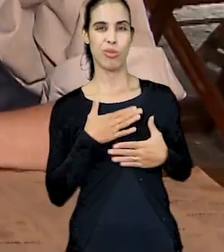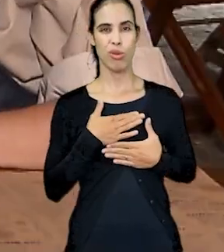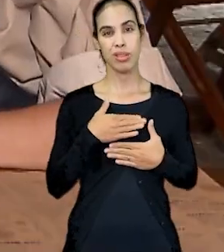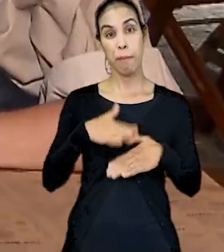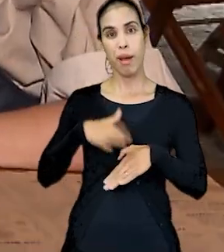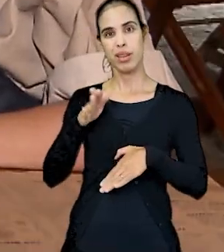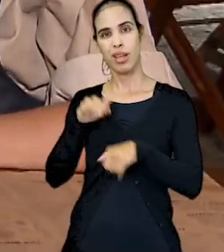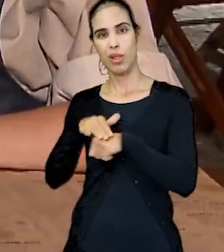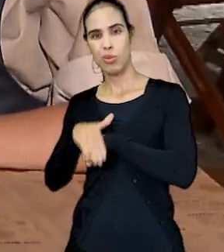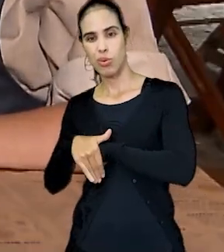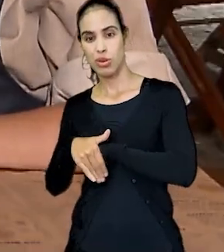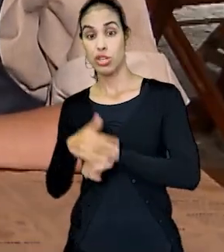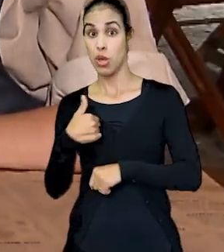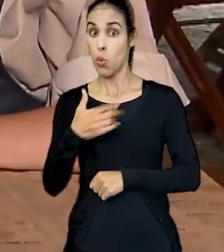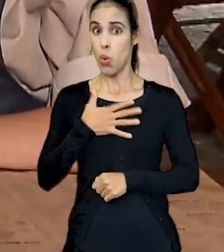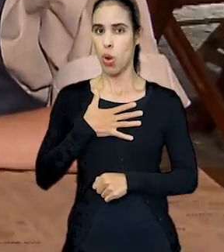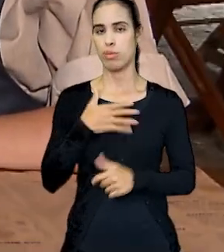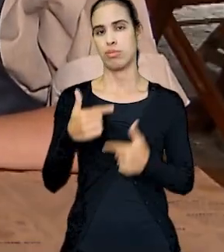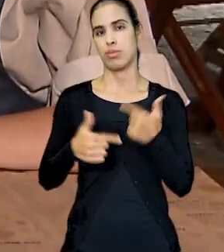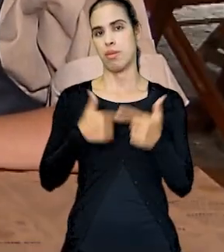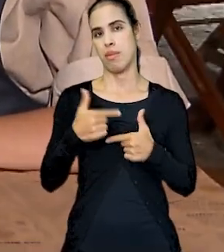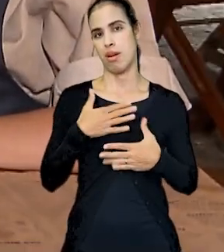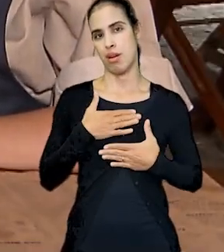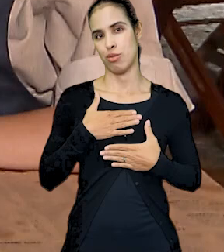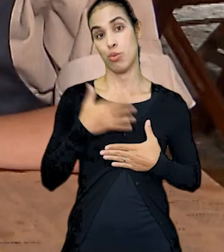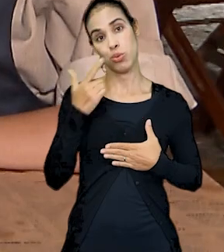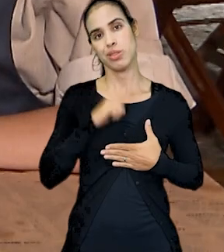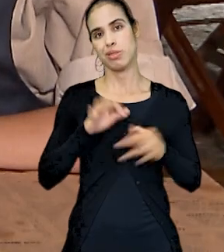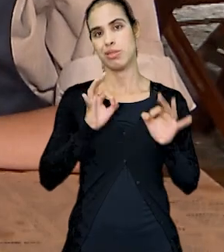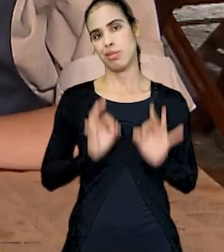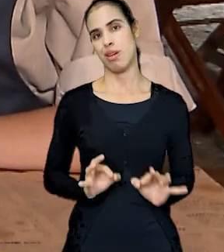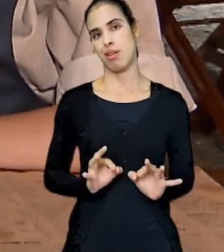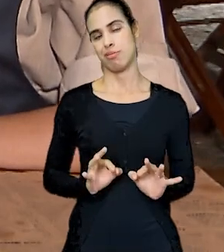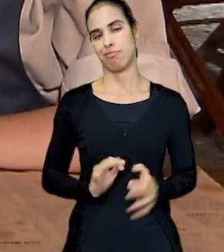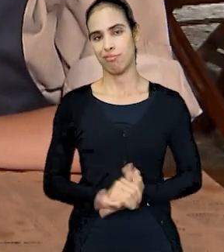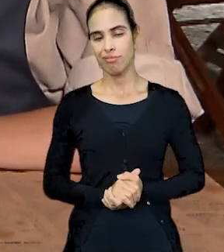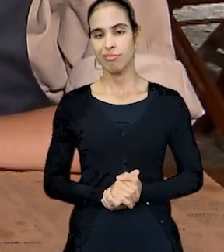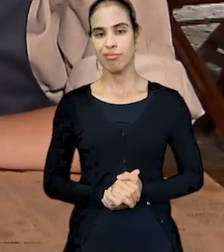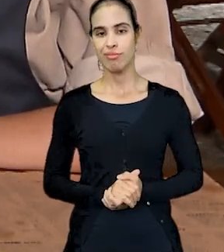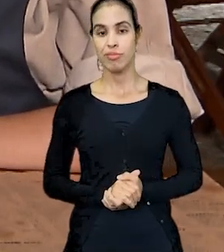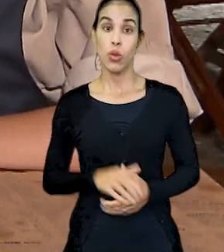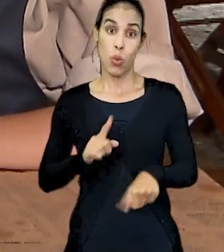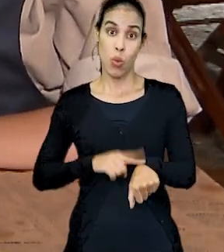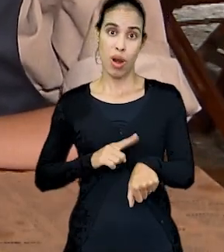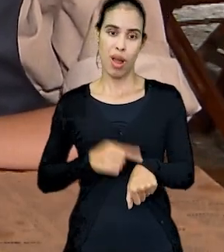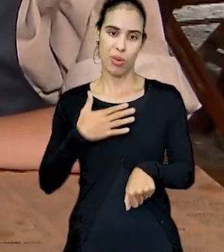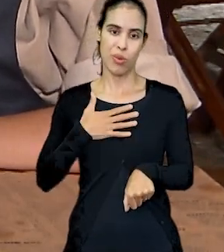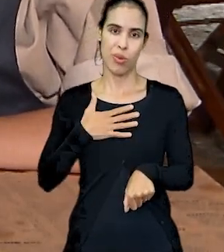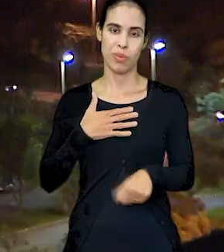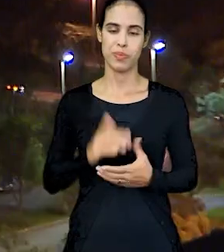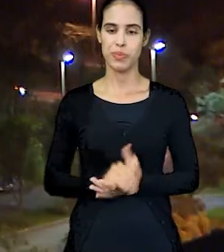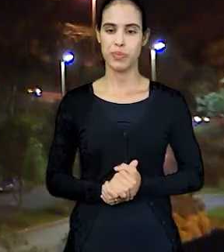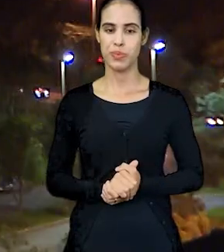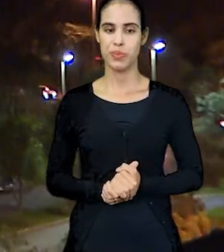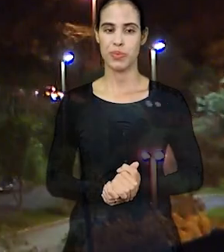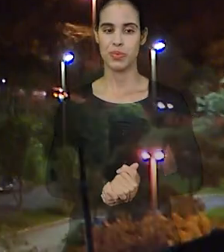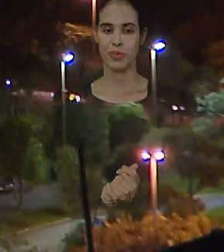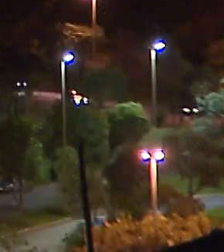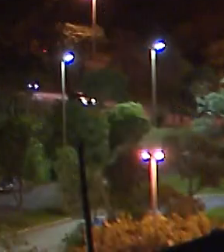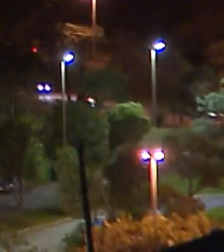Eu gosto do que eu faço. Eu acho que só por isso que tem dado certo. Eu gosto do que eu faço. E no horário que eu faço.